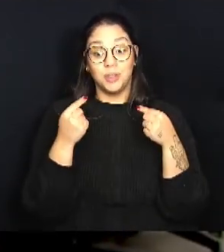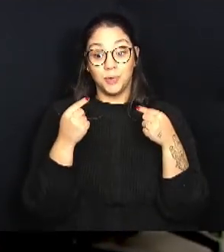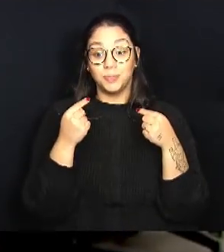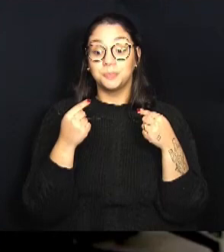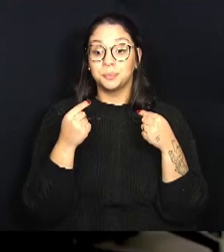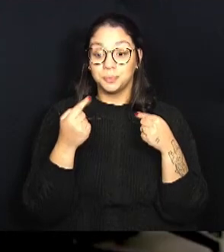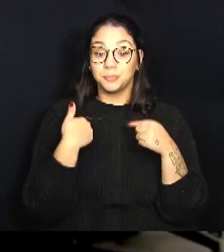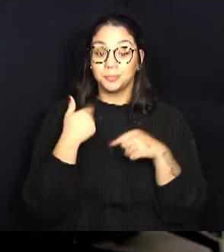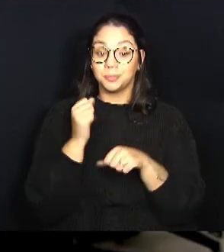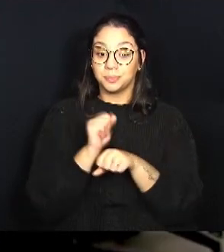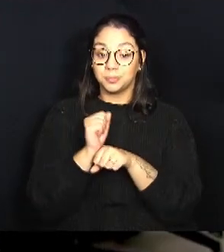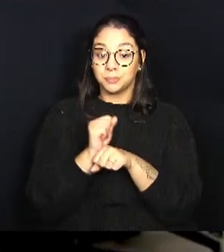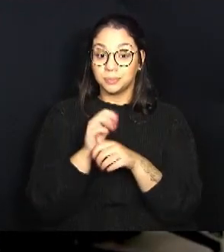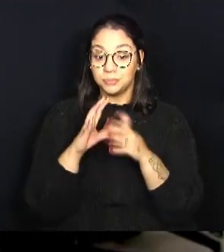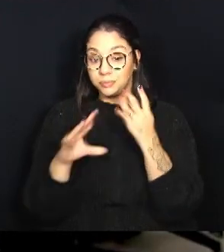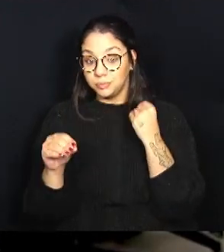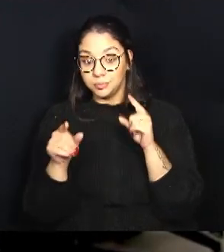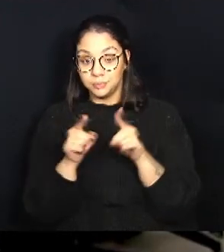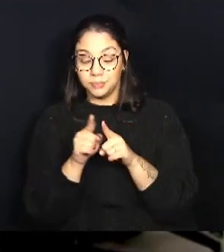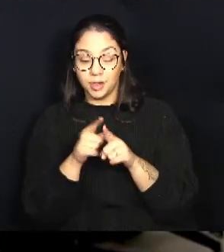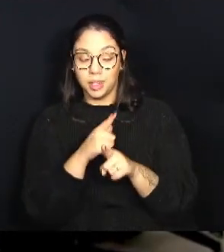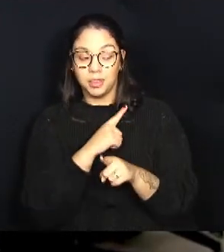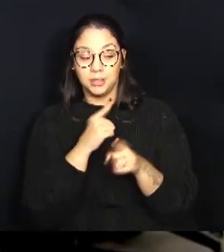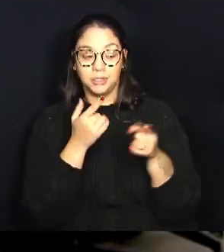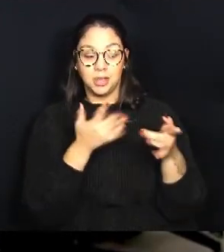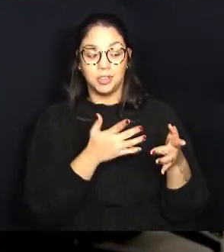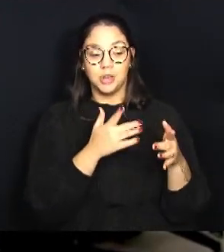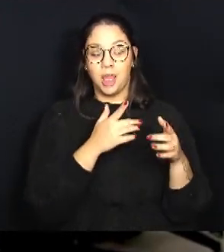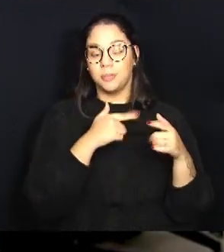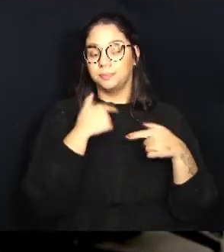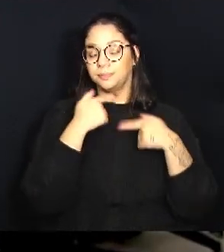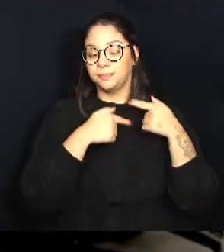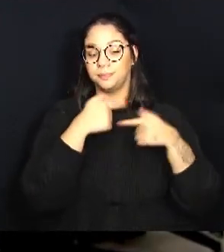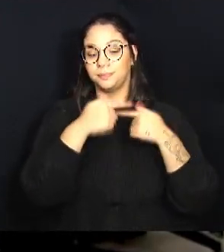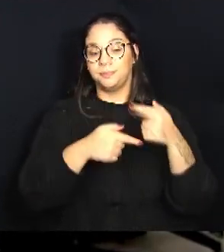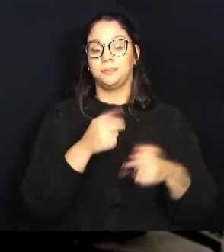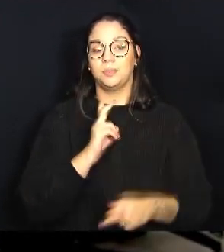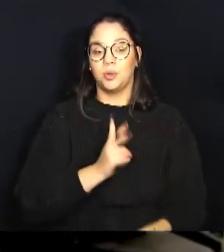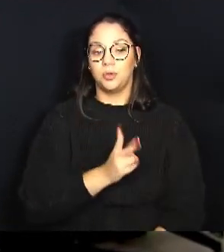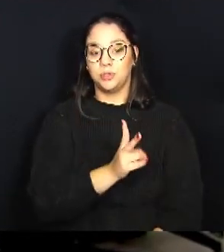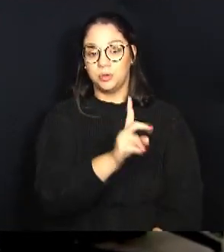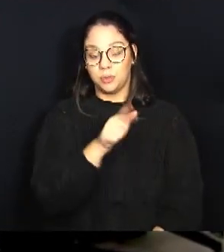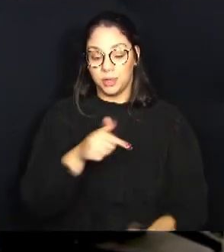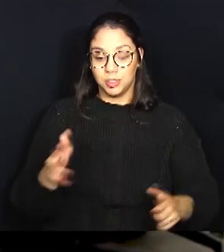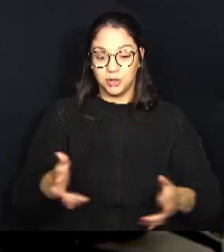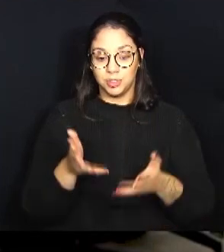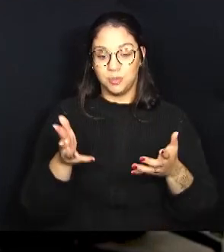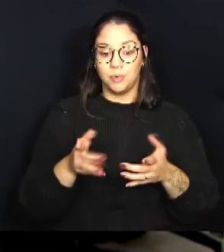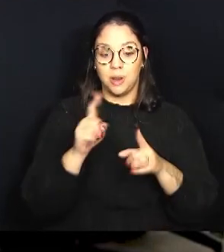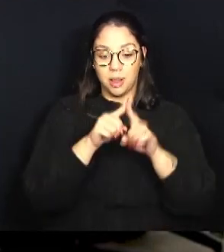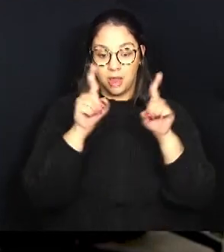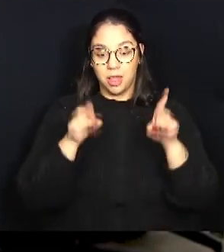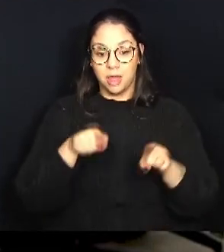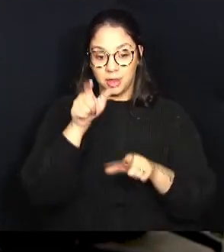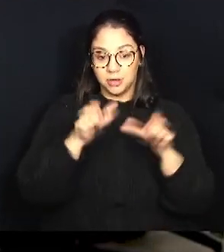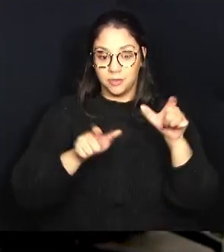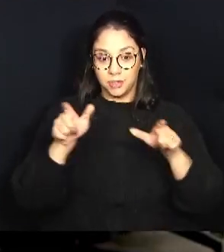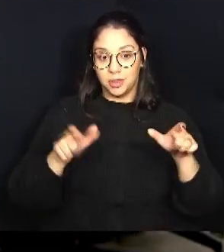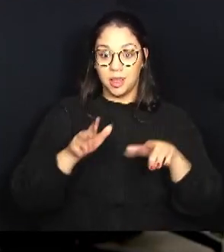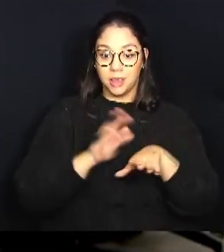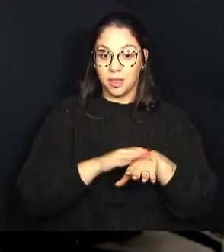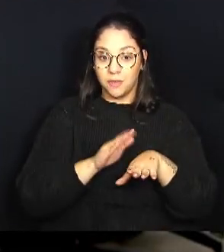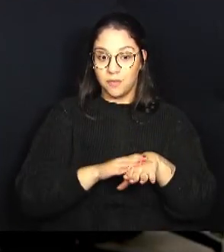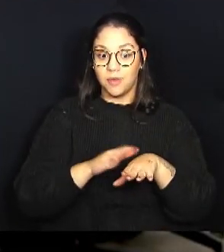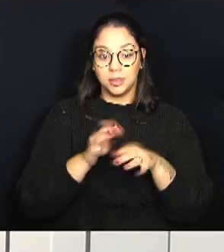sair daqui e também deixar um legado nesse sentido. Só estimular os servidores a fazerem o que eles sabem fazer com